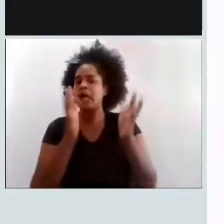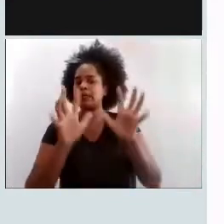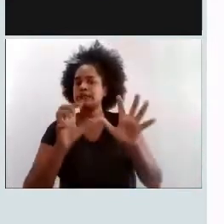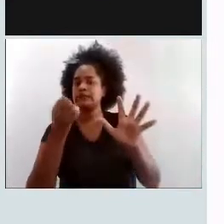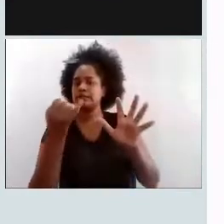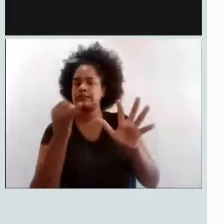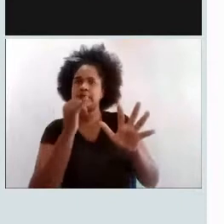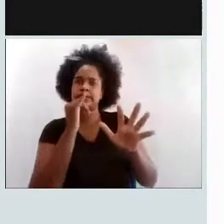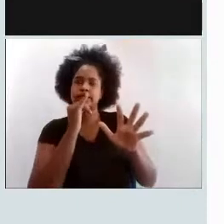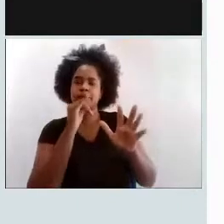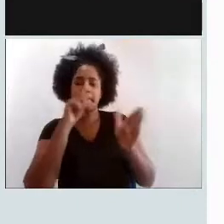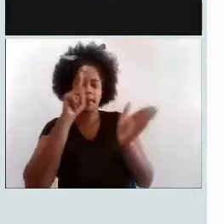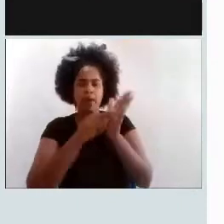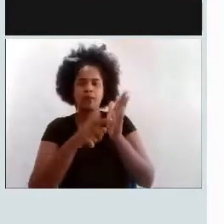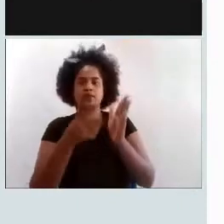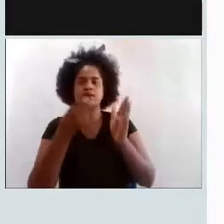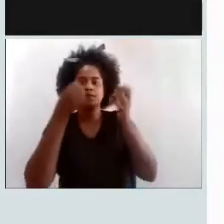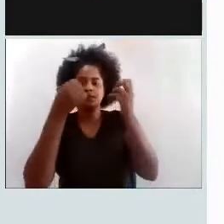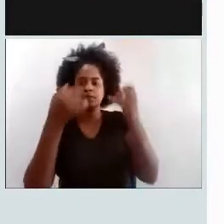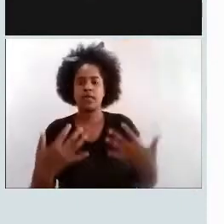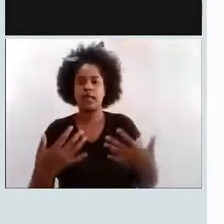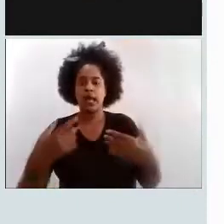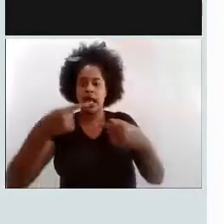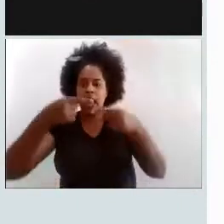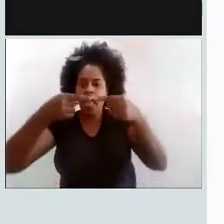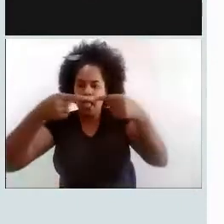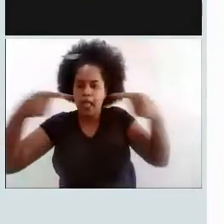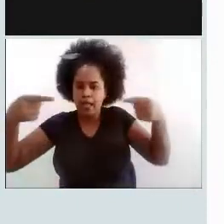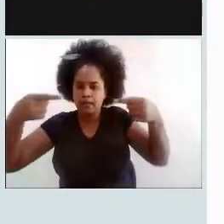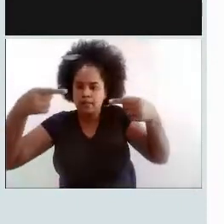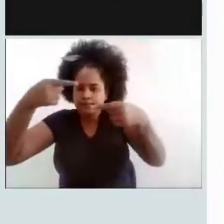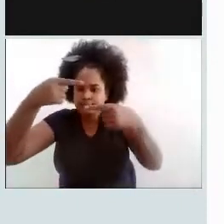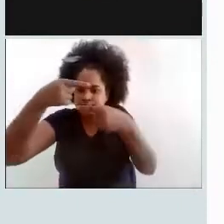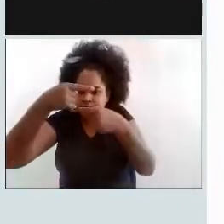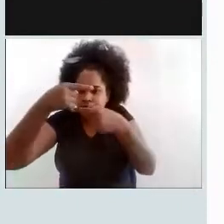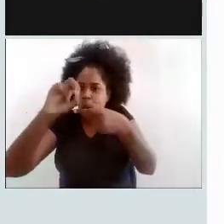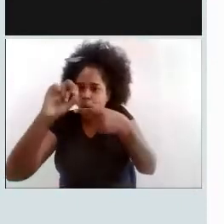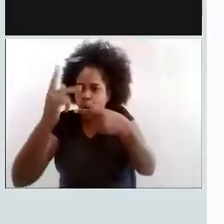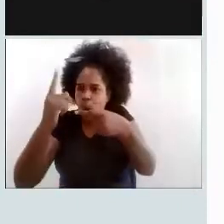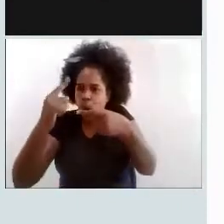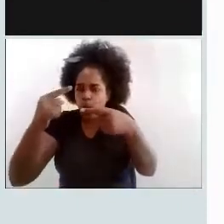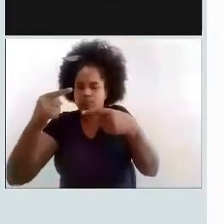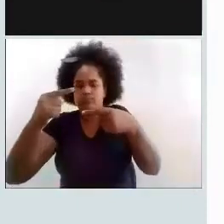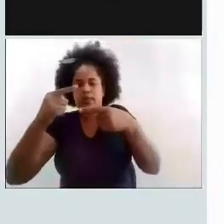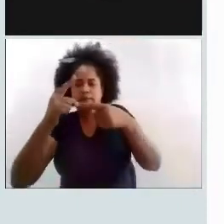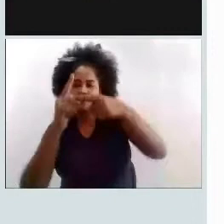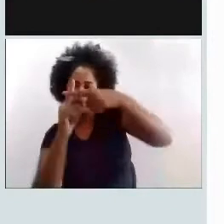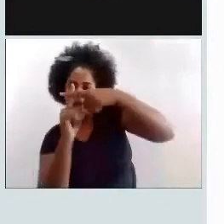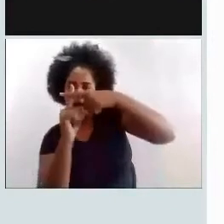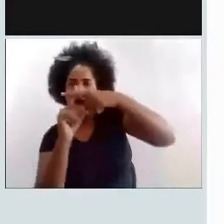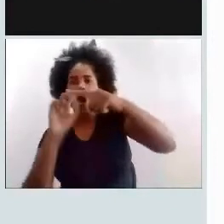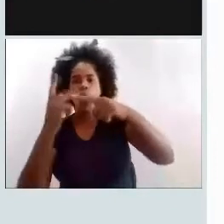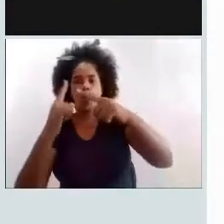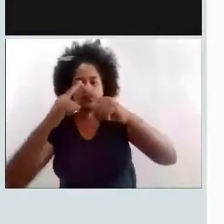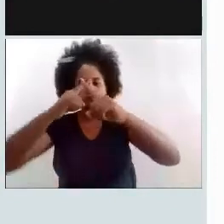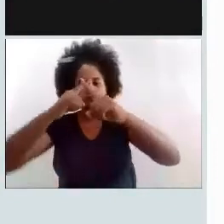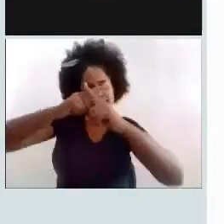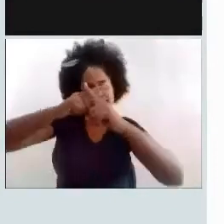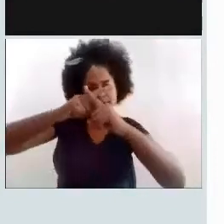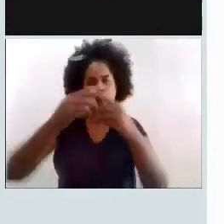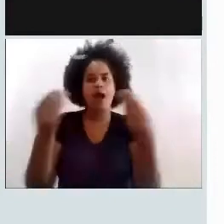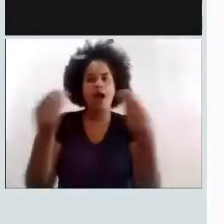é paralela ou coincidente ou alguma coisa do tipo. Então, é onde vocês têm que aprender